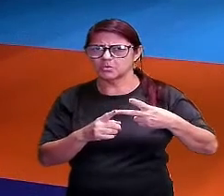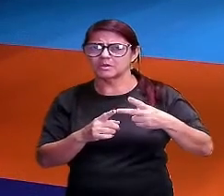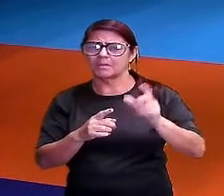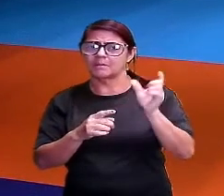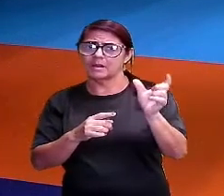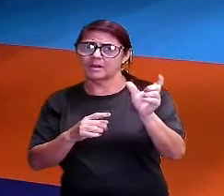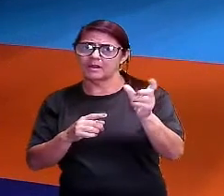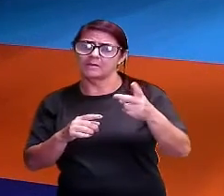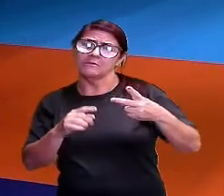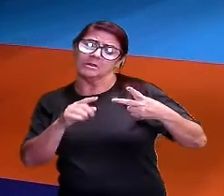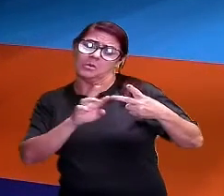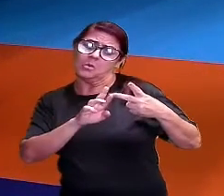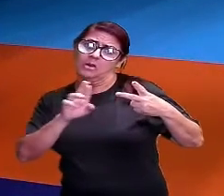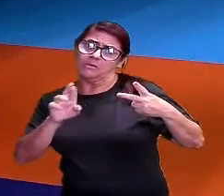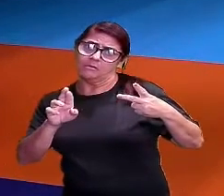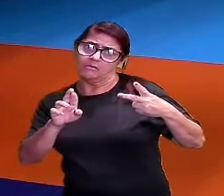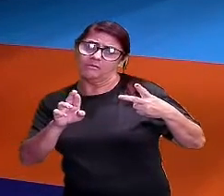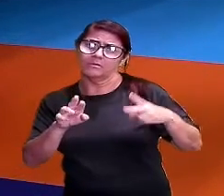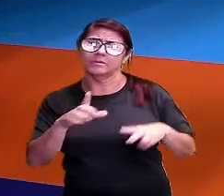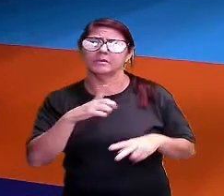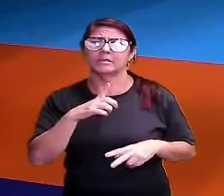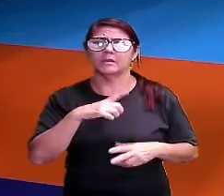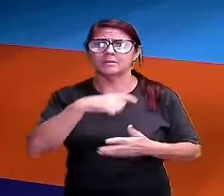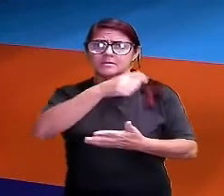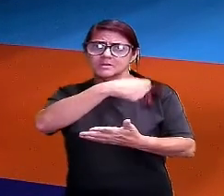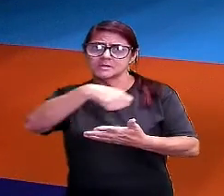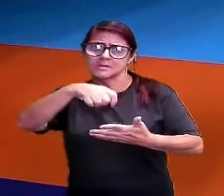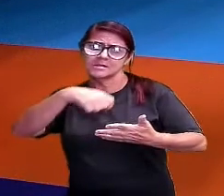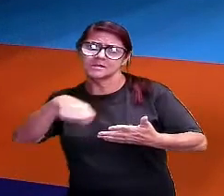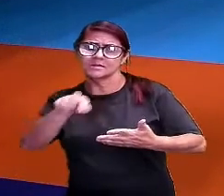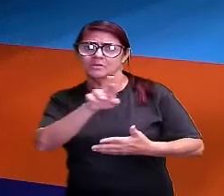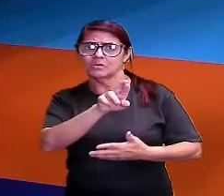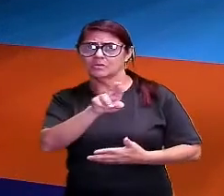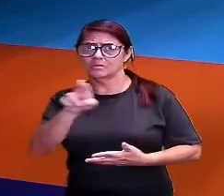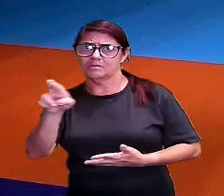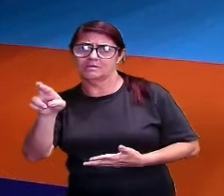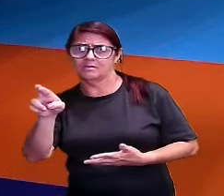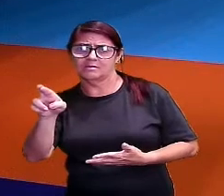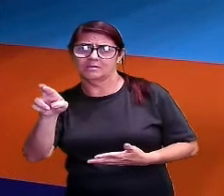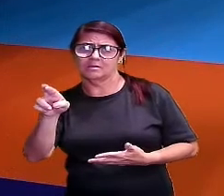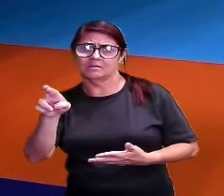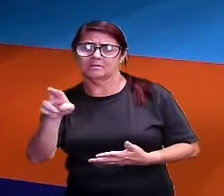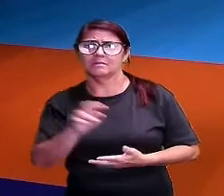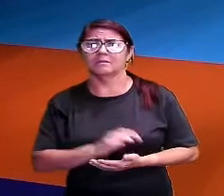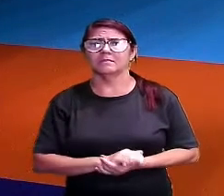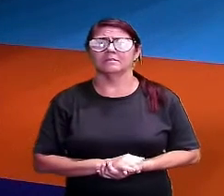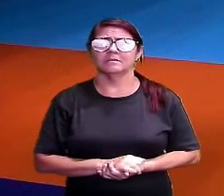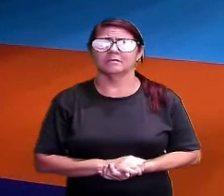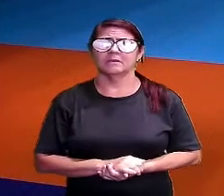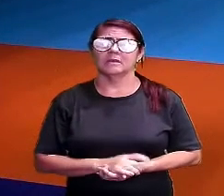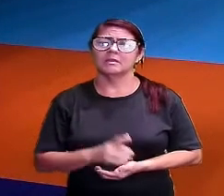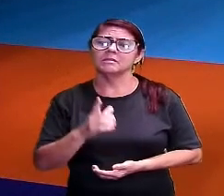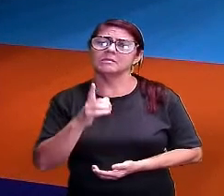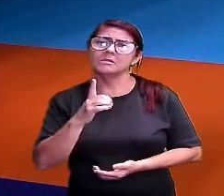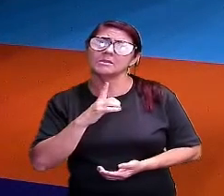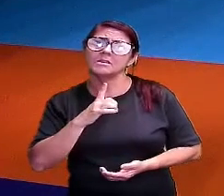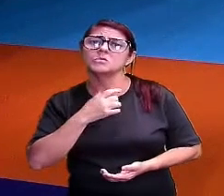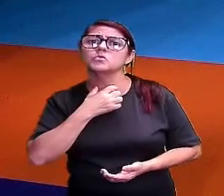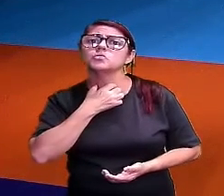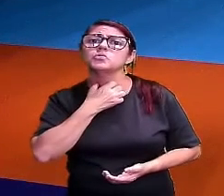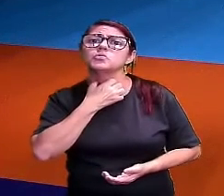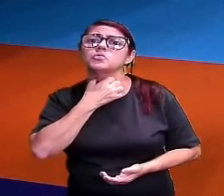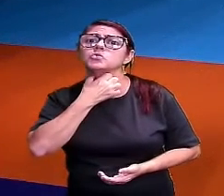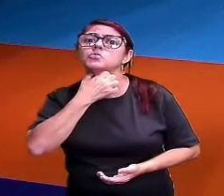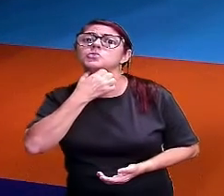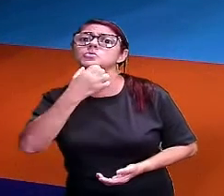com RR. Nas palavras escritas com RR, tá? Para que tenha o som